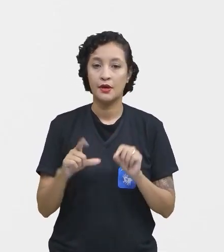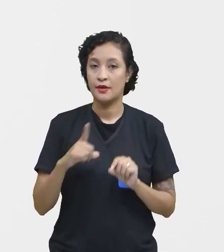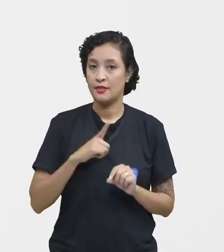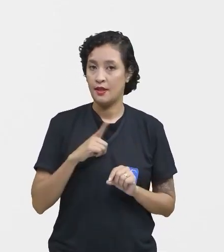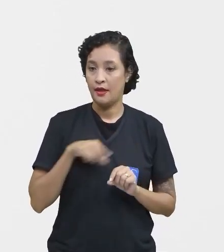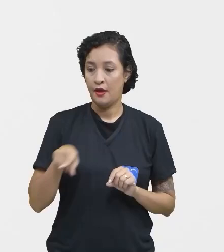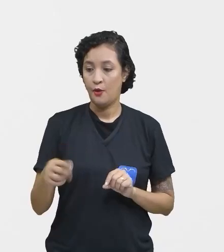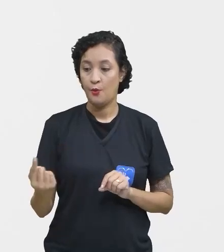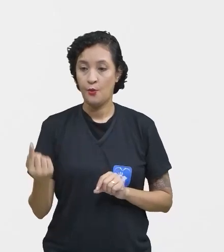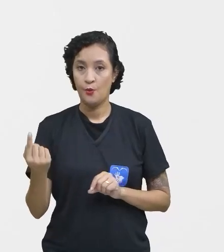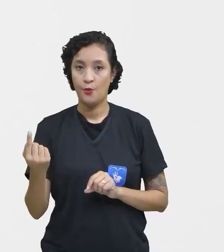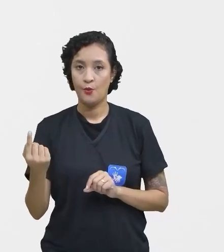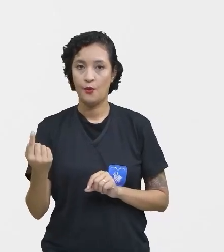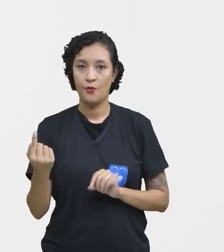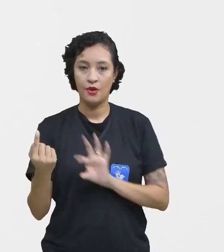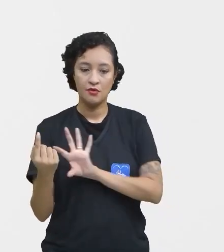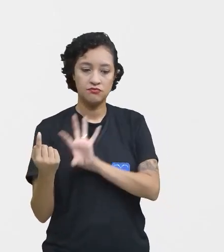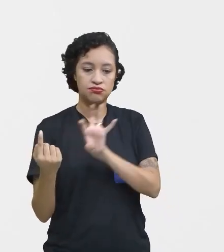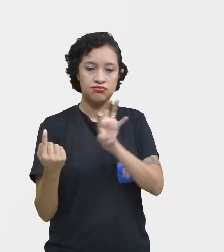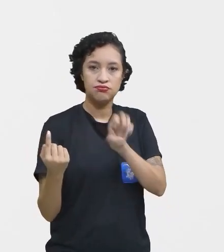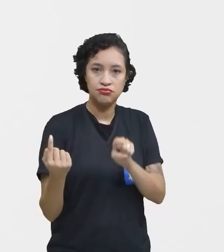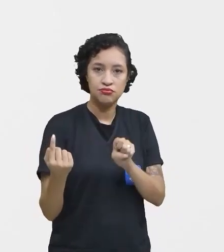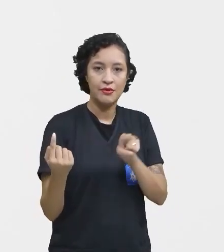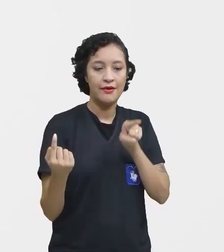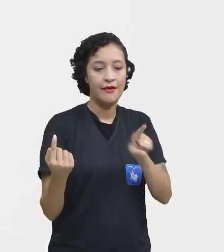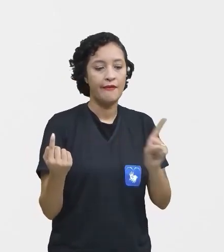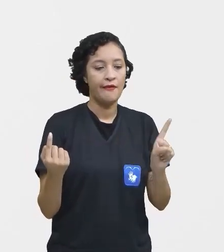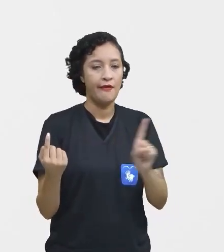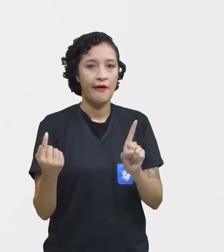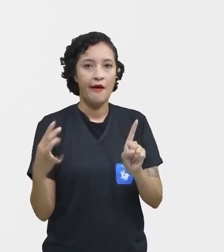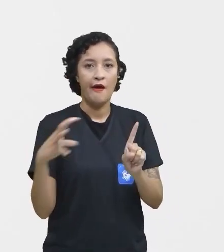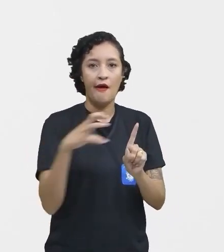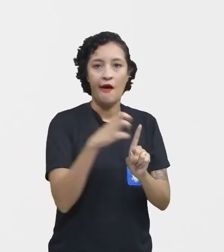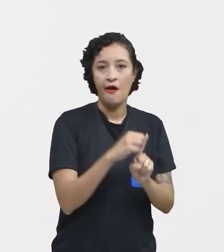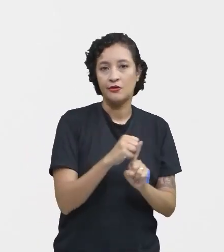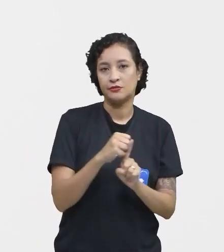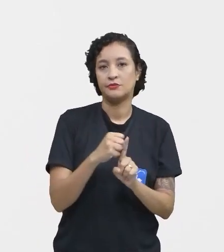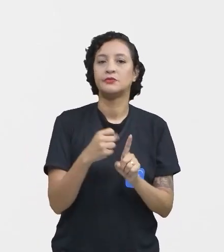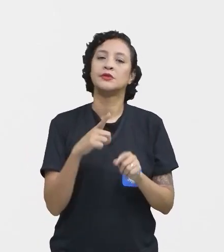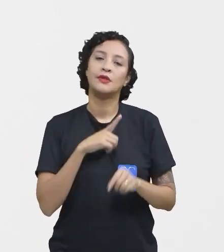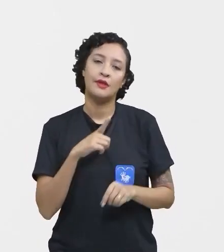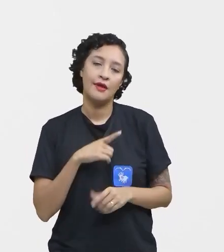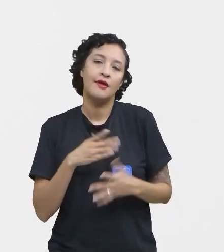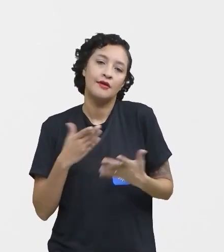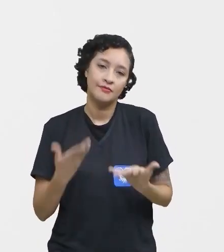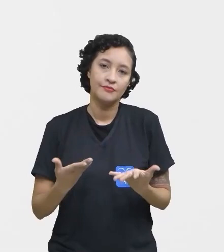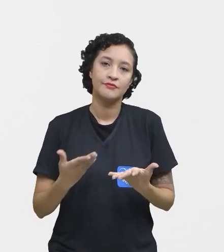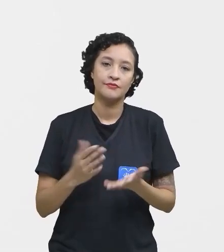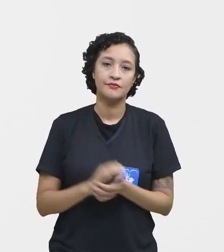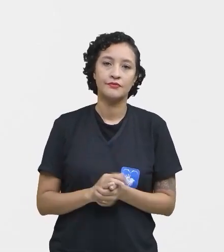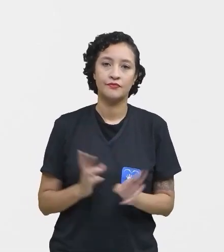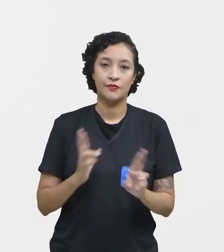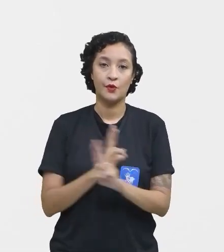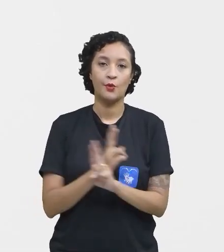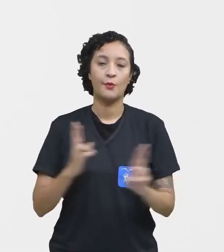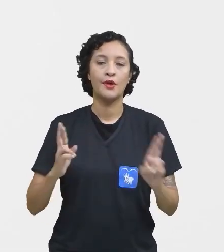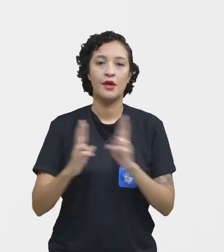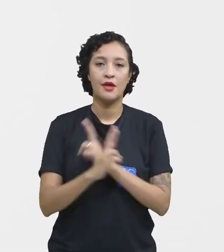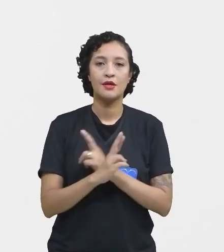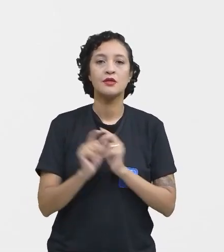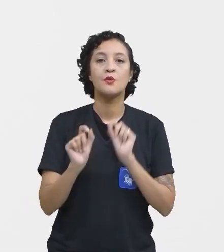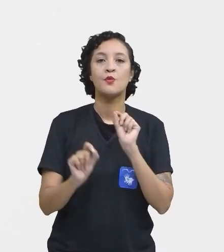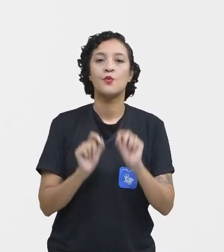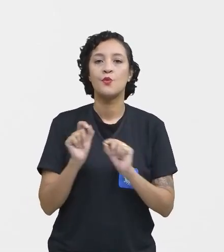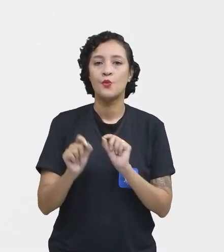comida, e tem um que é o predador, que é aquele que come a presa. A predação é uma relação em que um